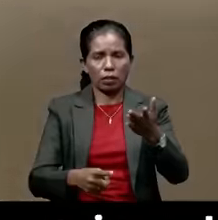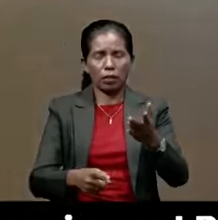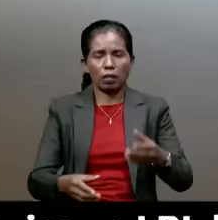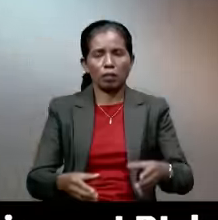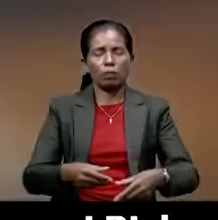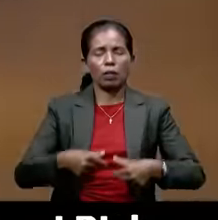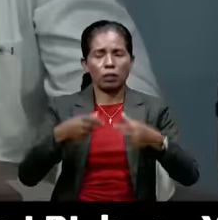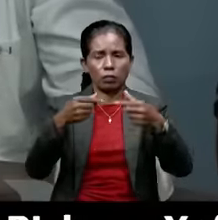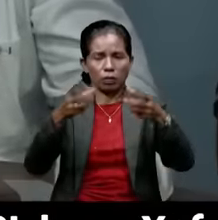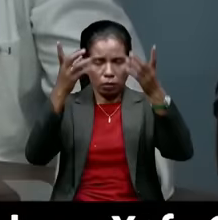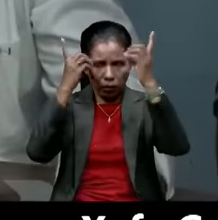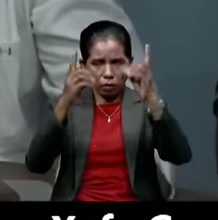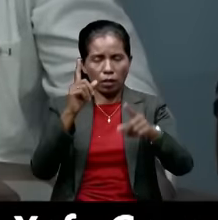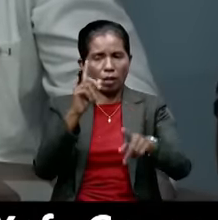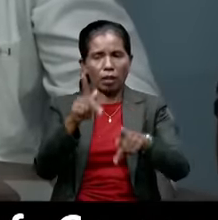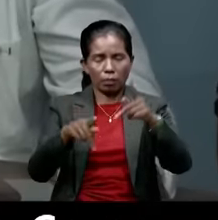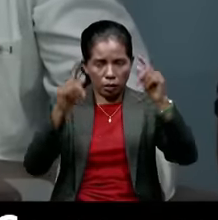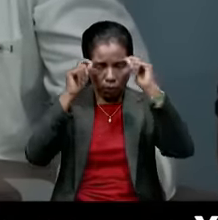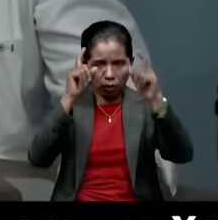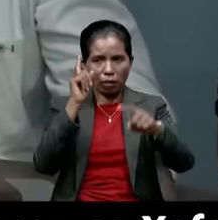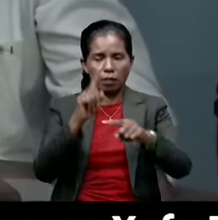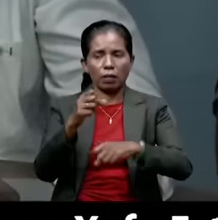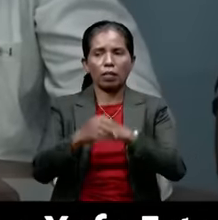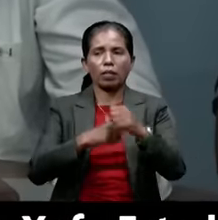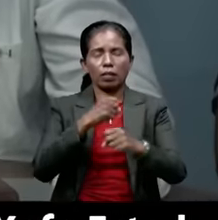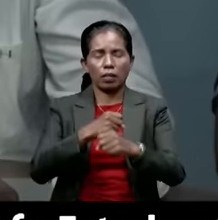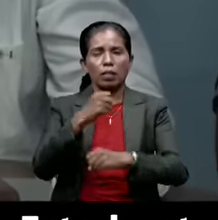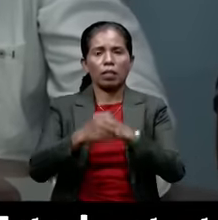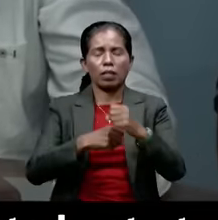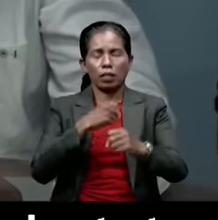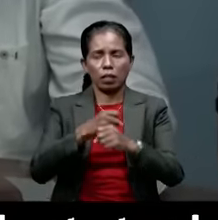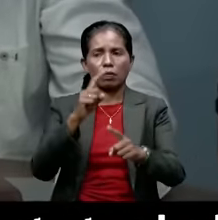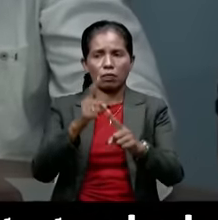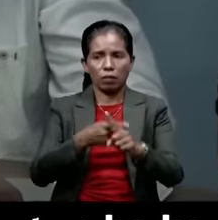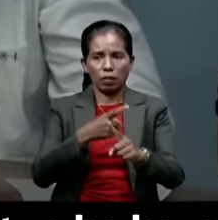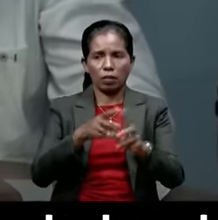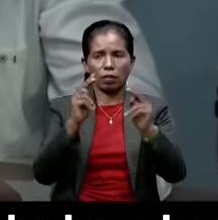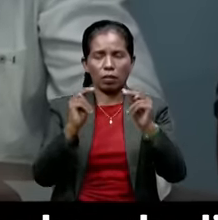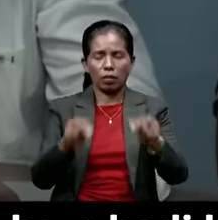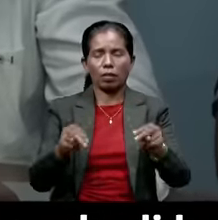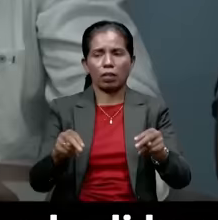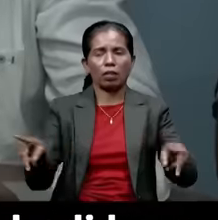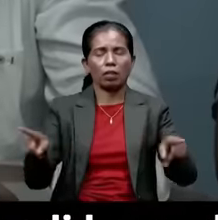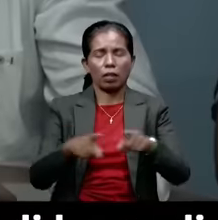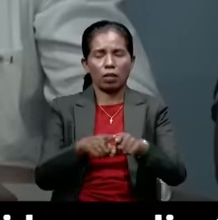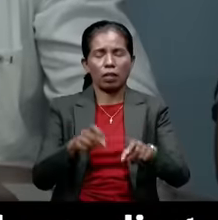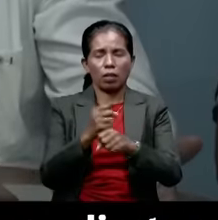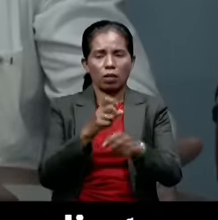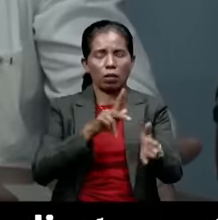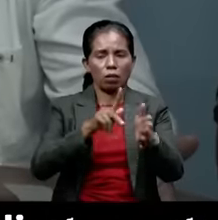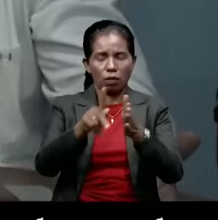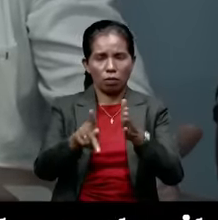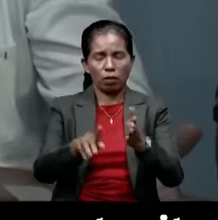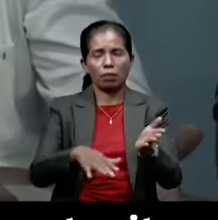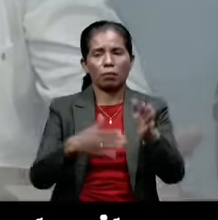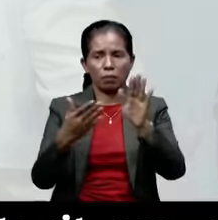foti, por la bele, timoruan, tinentina, loron, loron, fulan, fulan, tem que tatamalo, han malo, e que tu la convida,